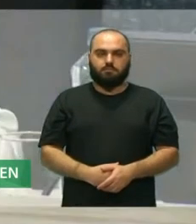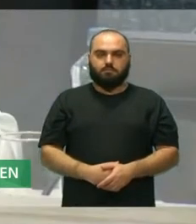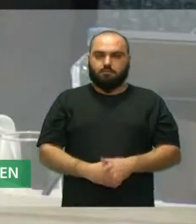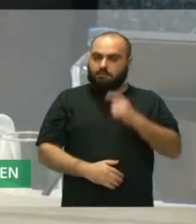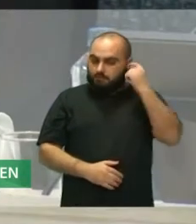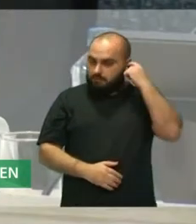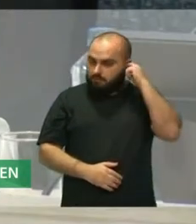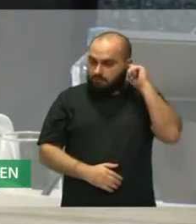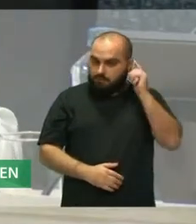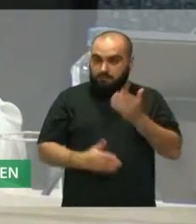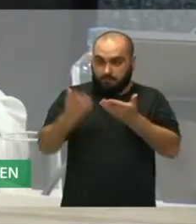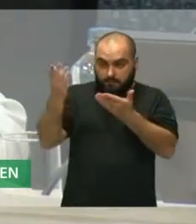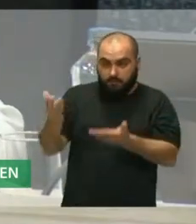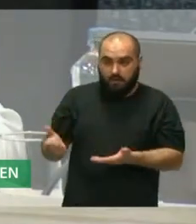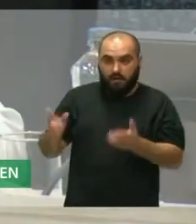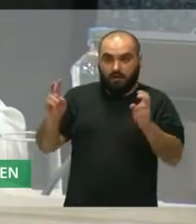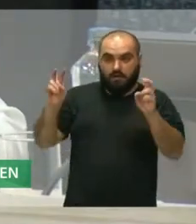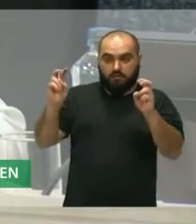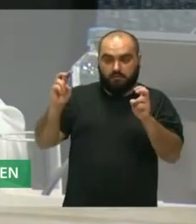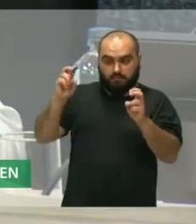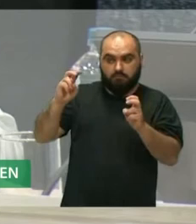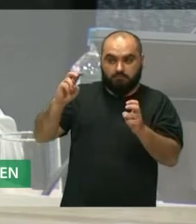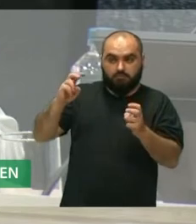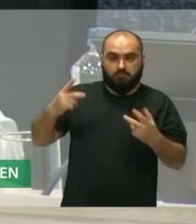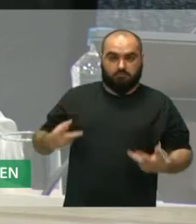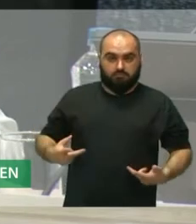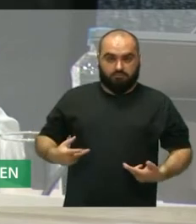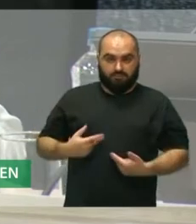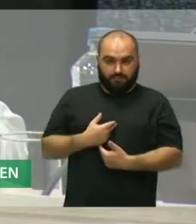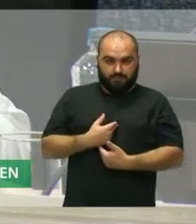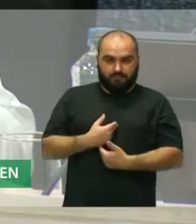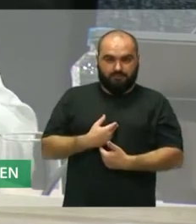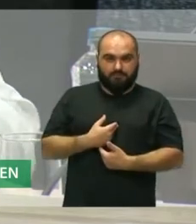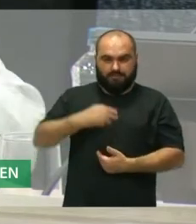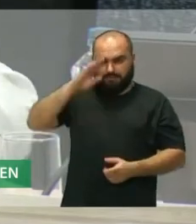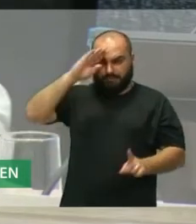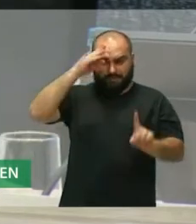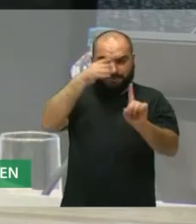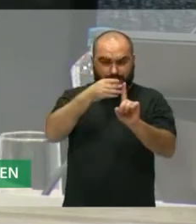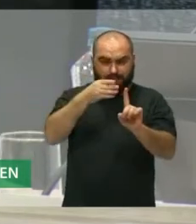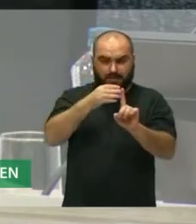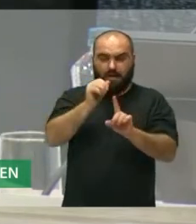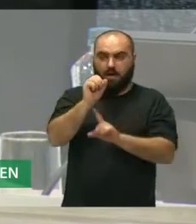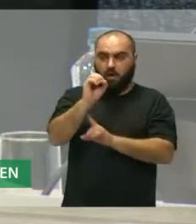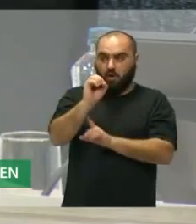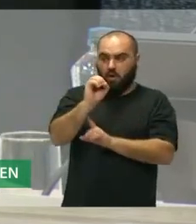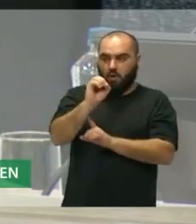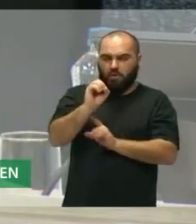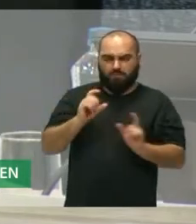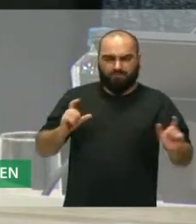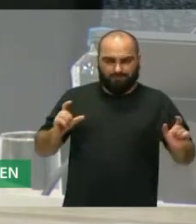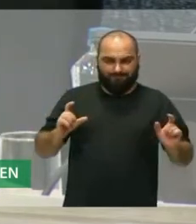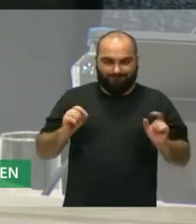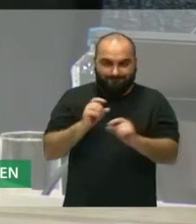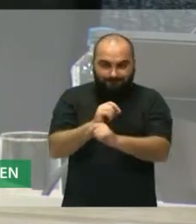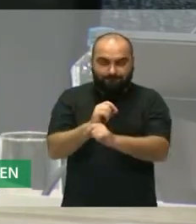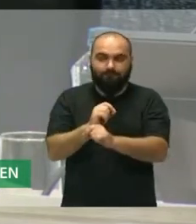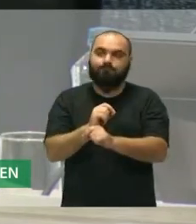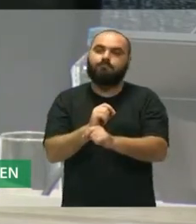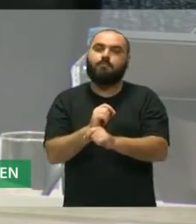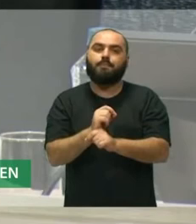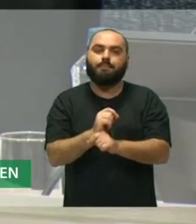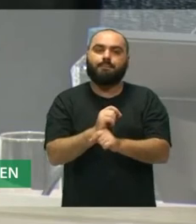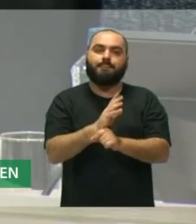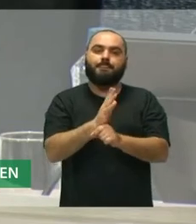Com relação a essa questão do mapa cirúrgico, principalmente com relação ao mapa cirúrgico da oncologia, nós estamos